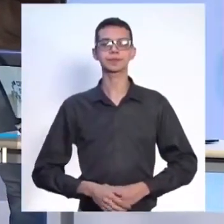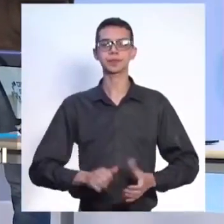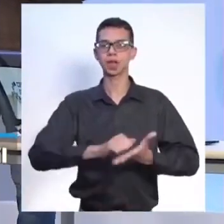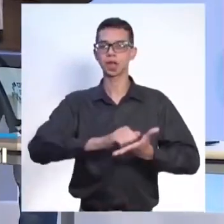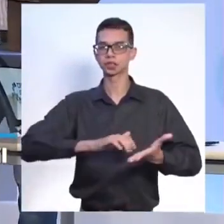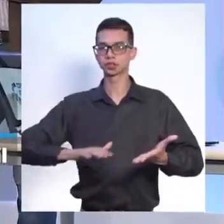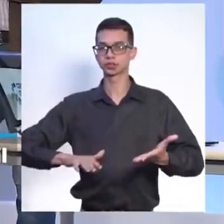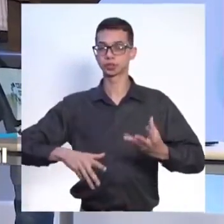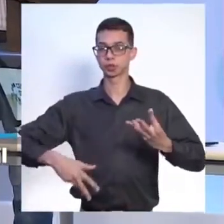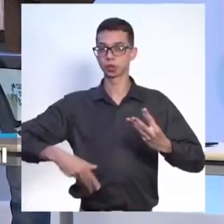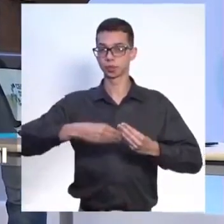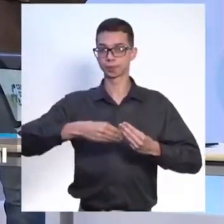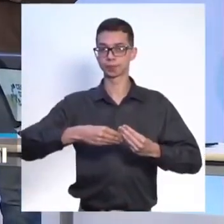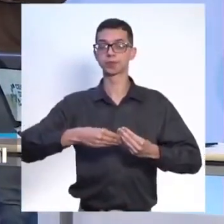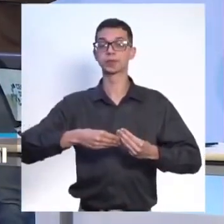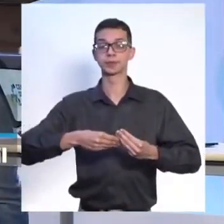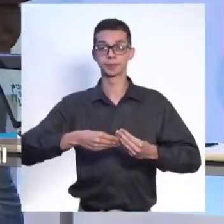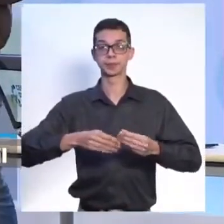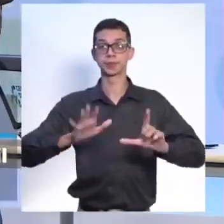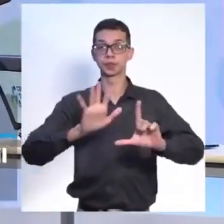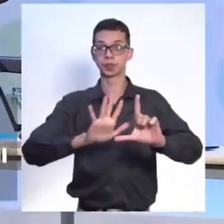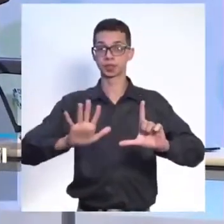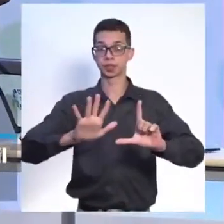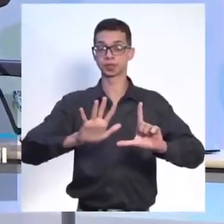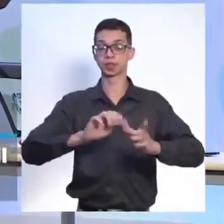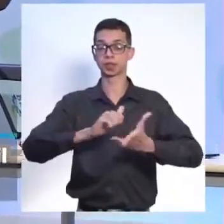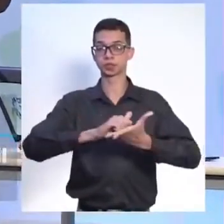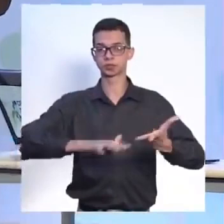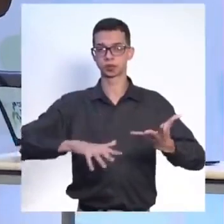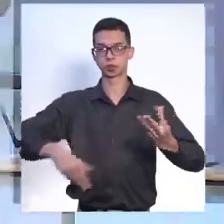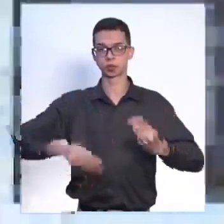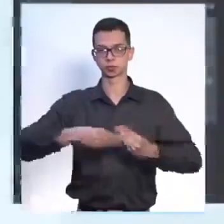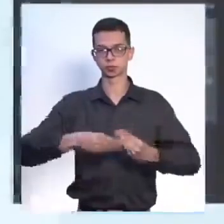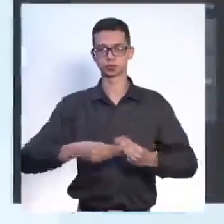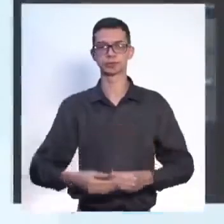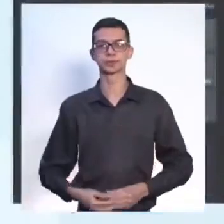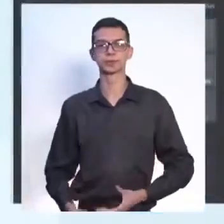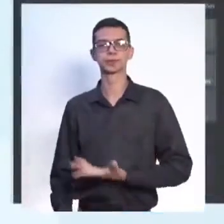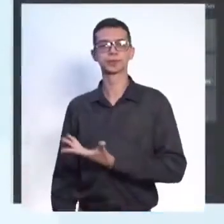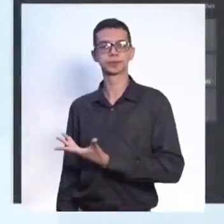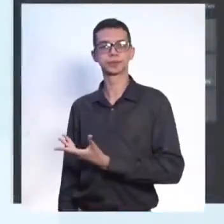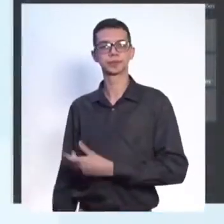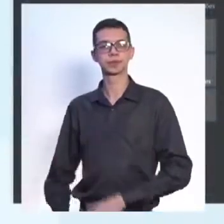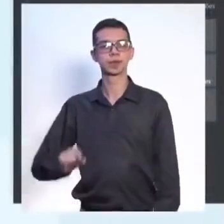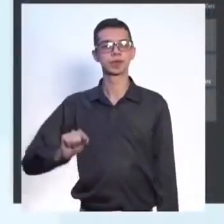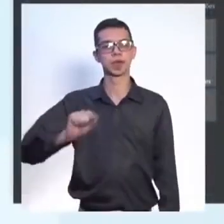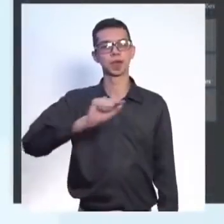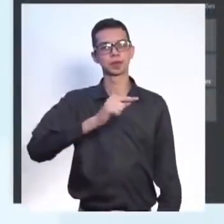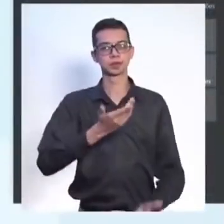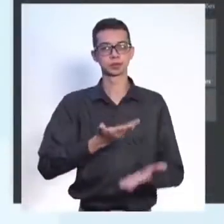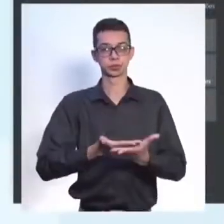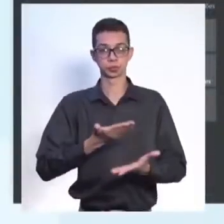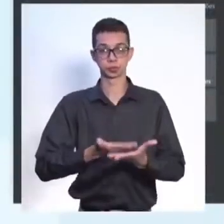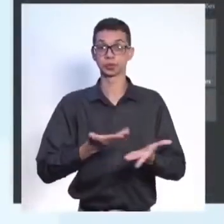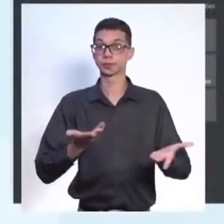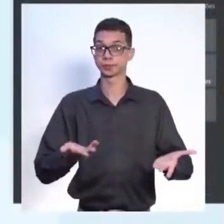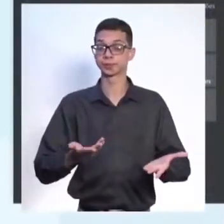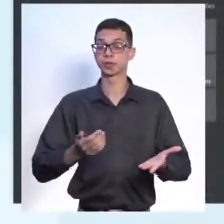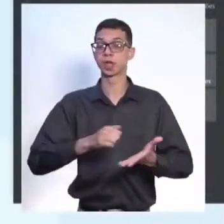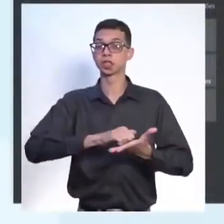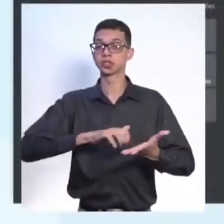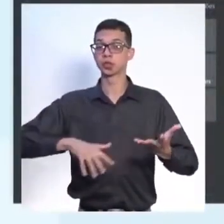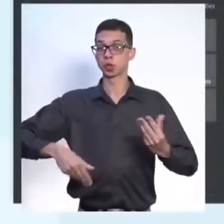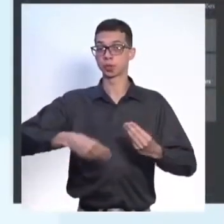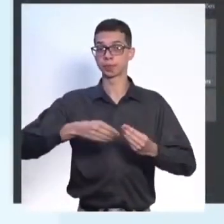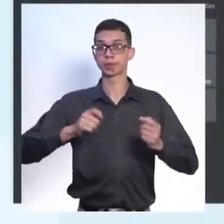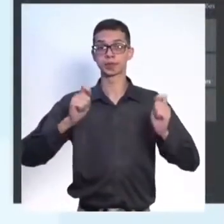atividades complementares, na tela as atividades complementares, para que os estudantes possam estudar. Então, as atividades